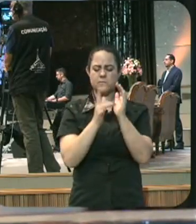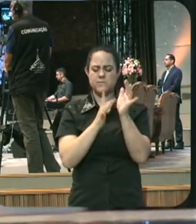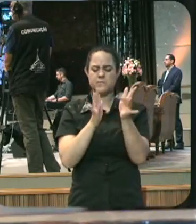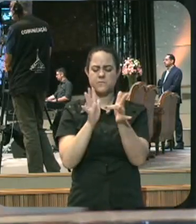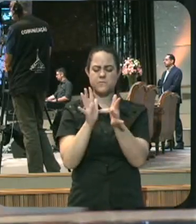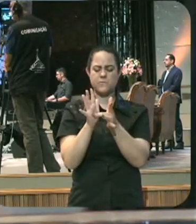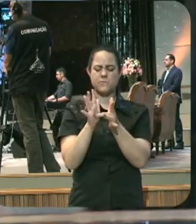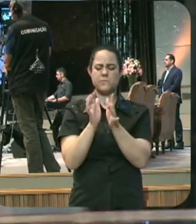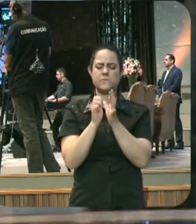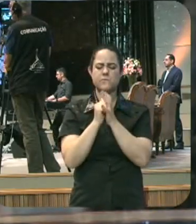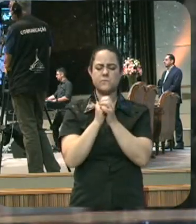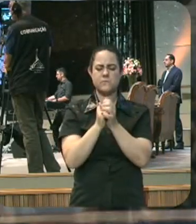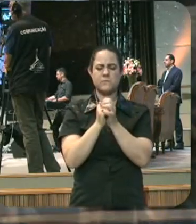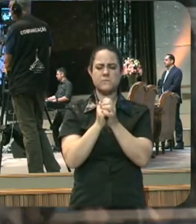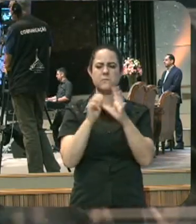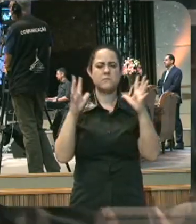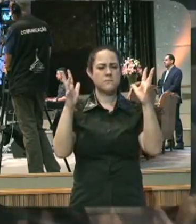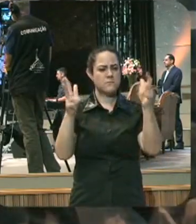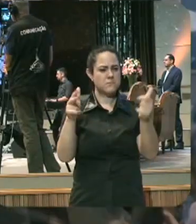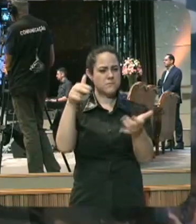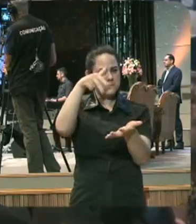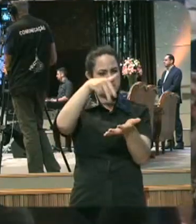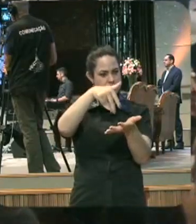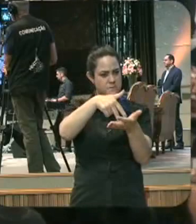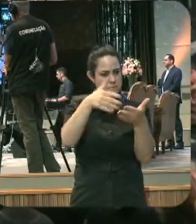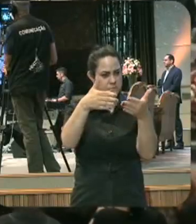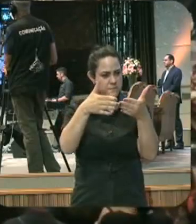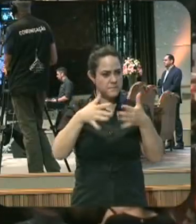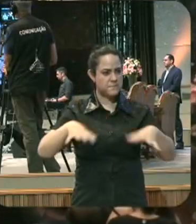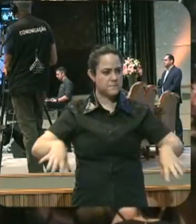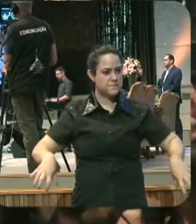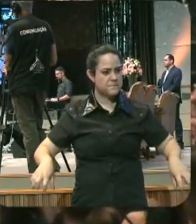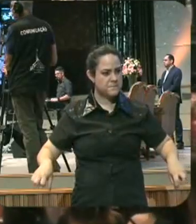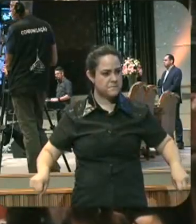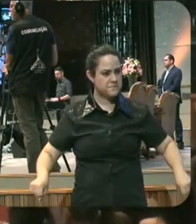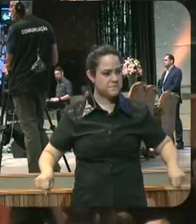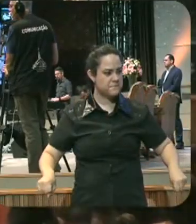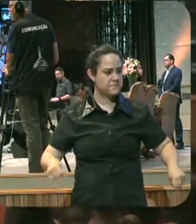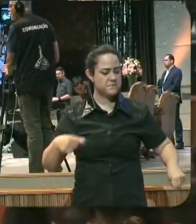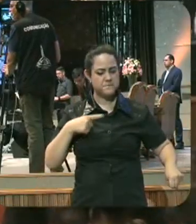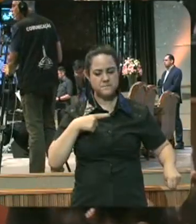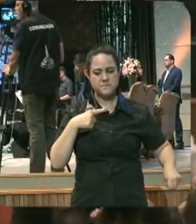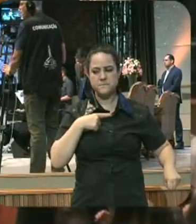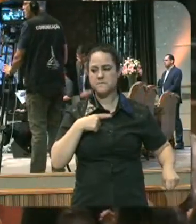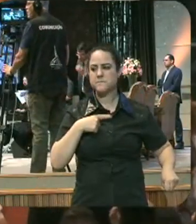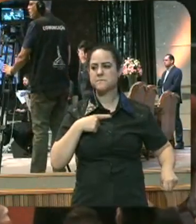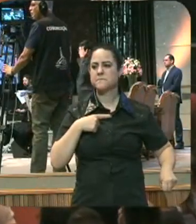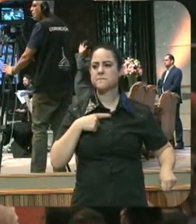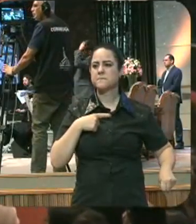Jesus. Amém, amém. Agora todo o povo de Deus de pé, dá a mão para quem está perto de você